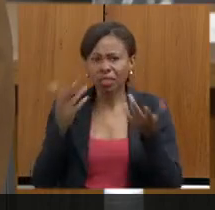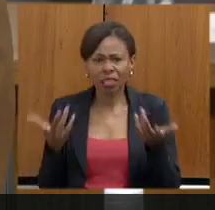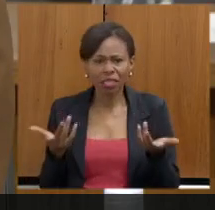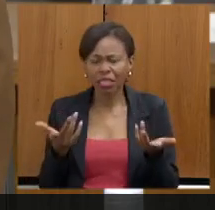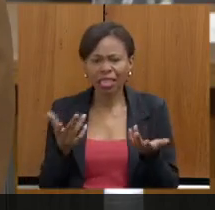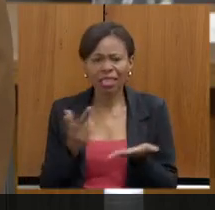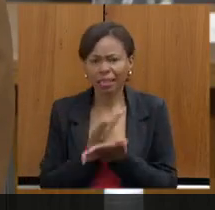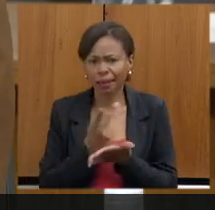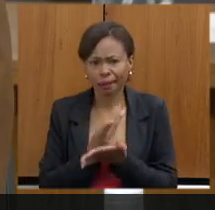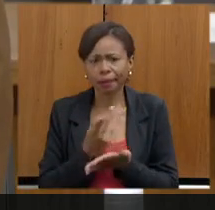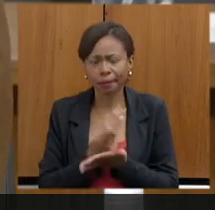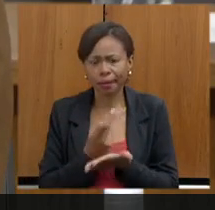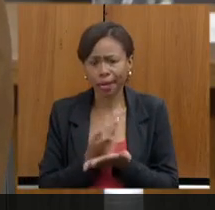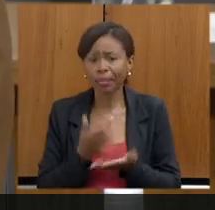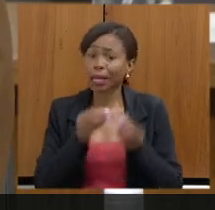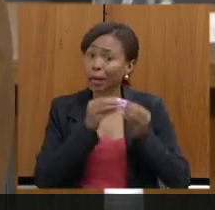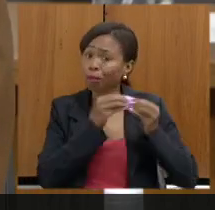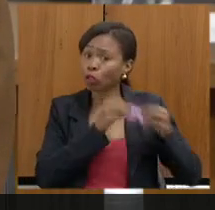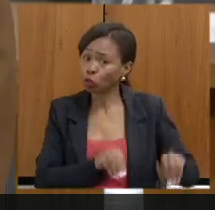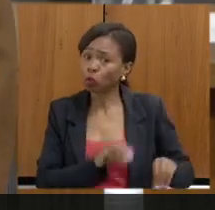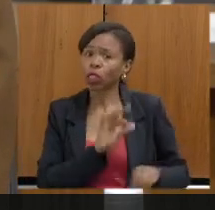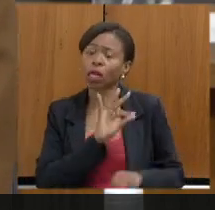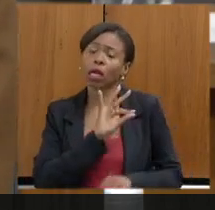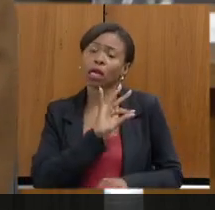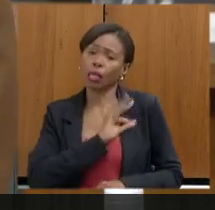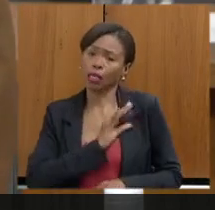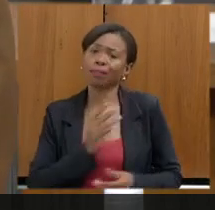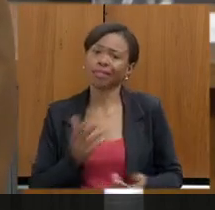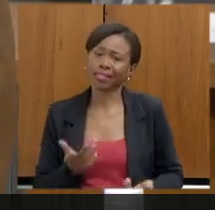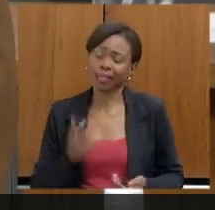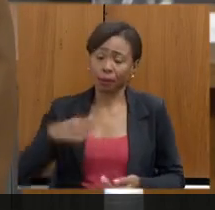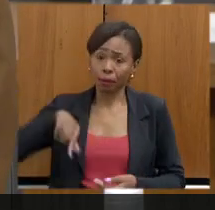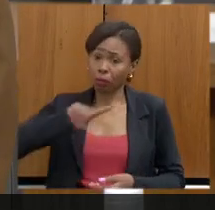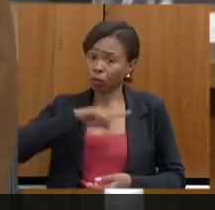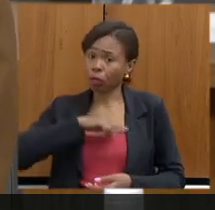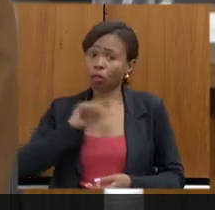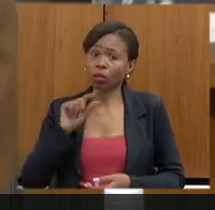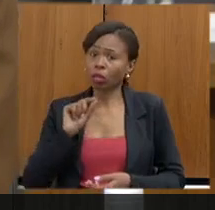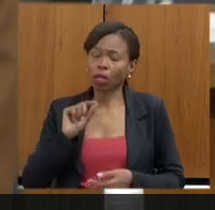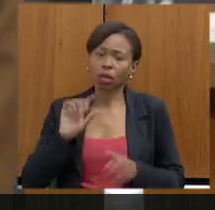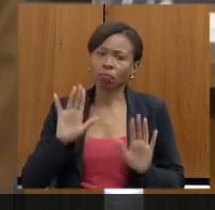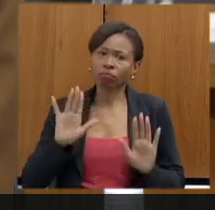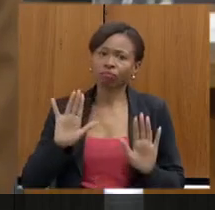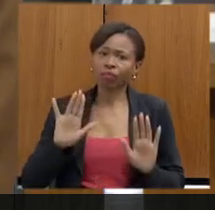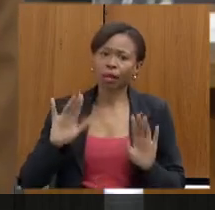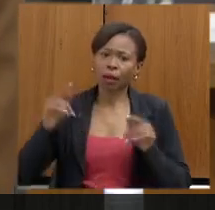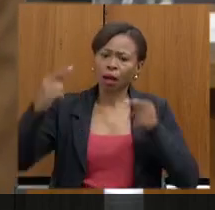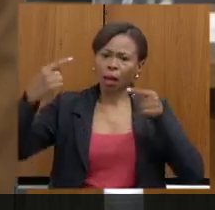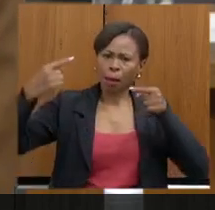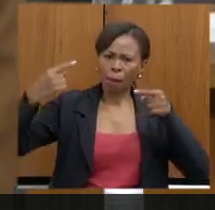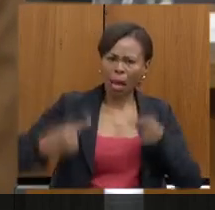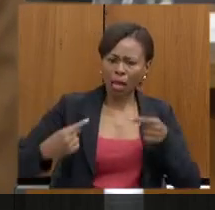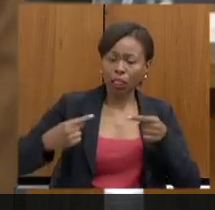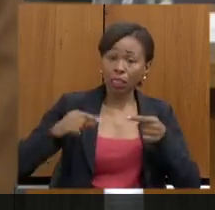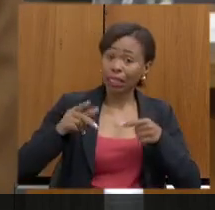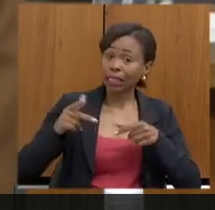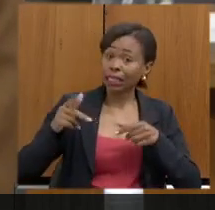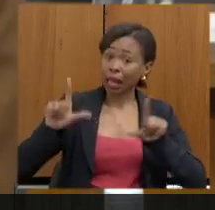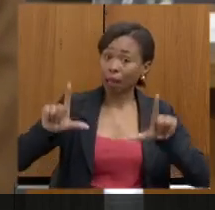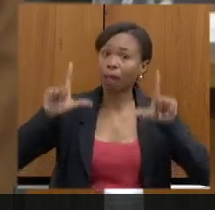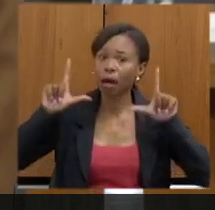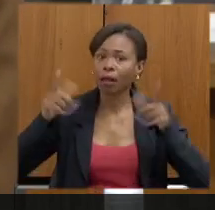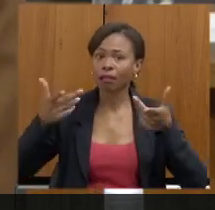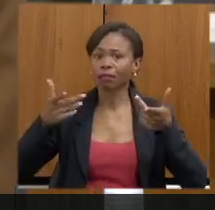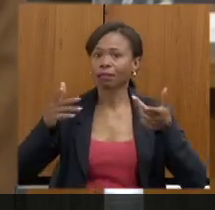Leviana né é prejudicando a nossa instituição a gente não entra não entrou nesse debate na mídia nós estamos no